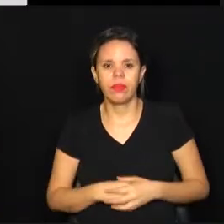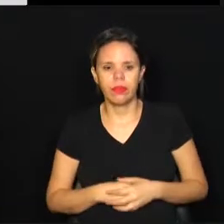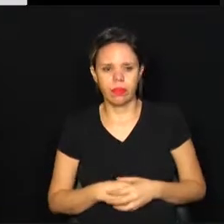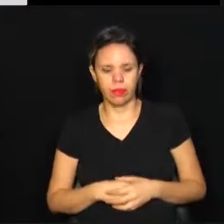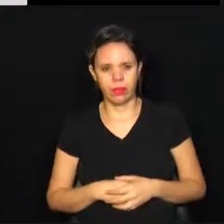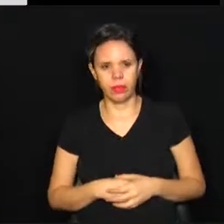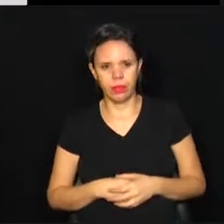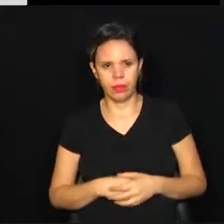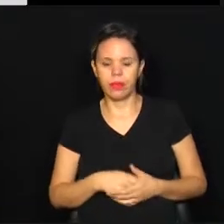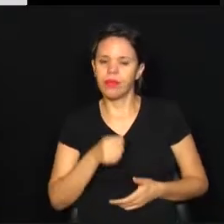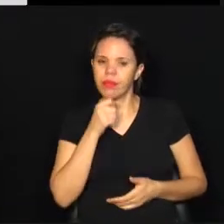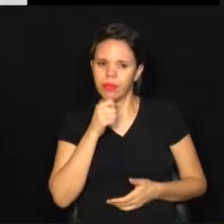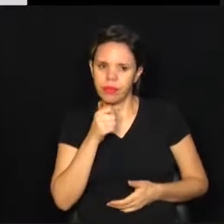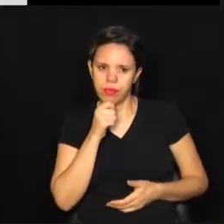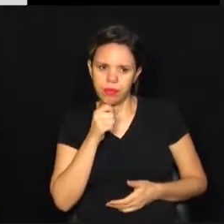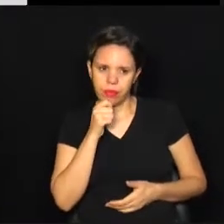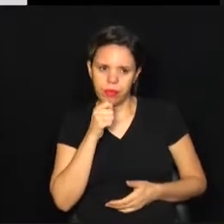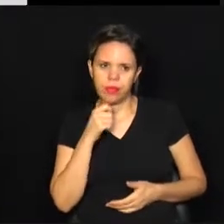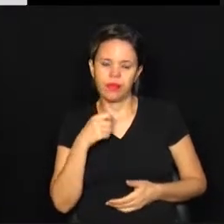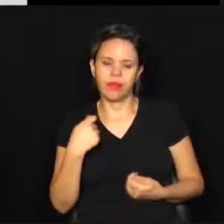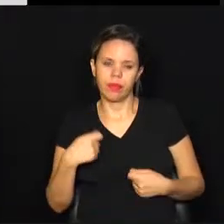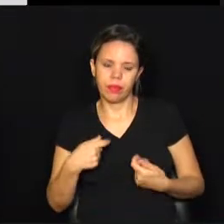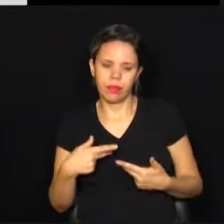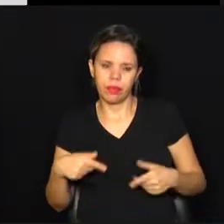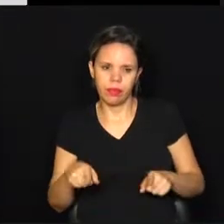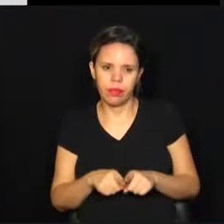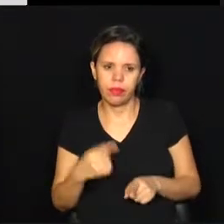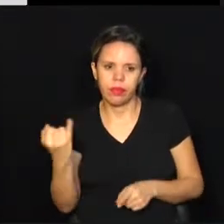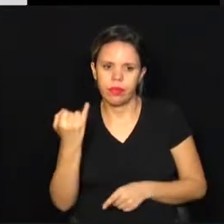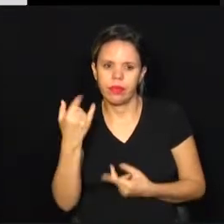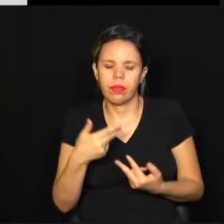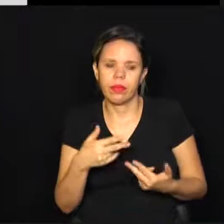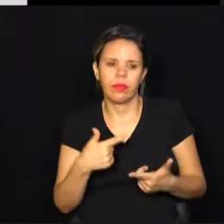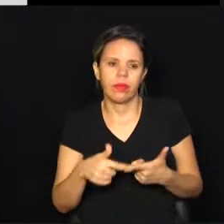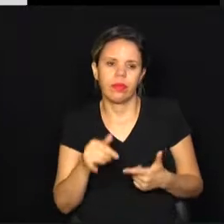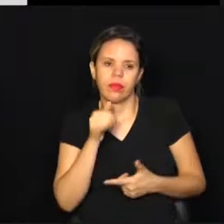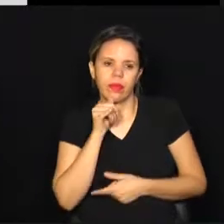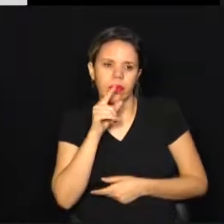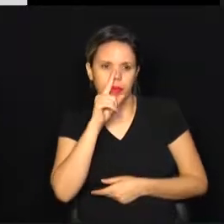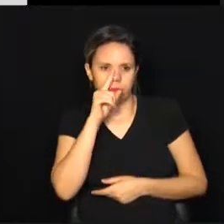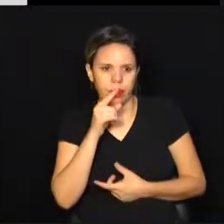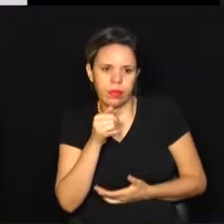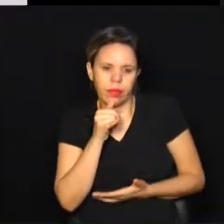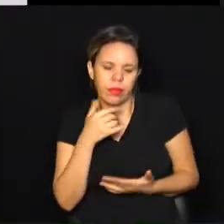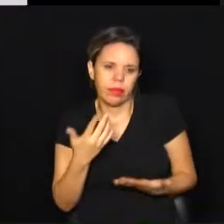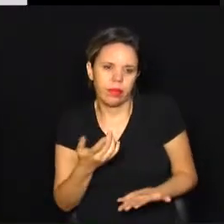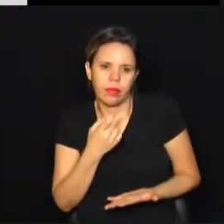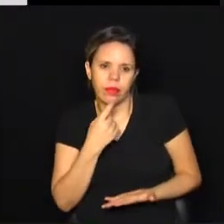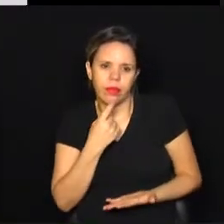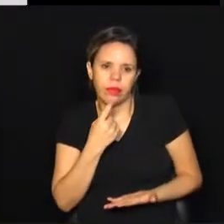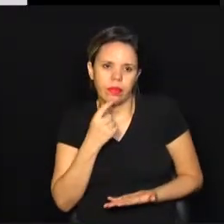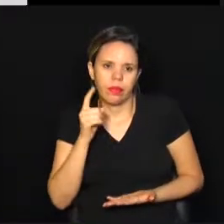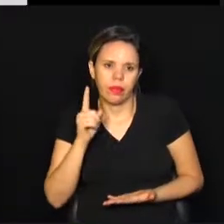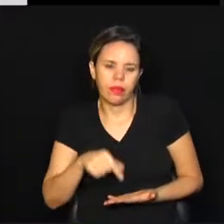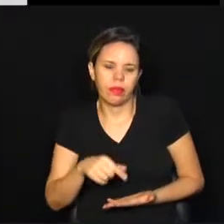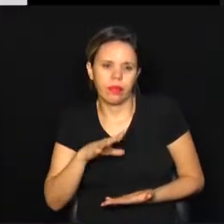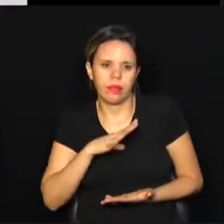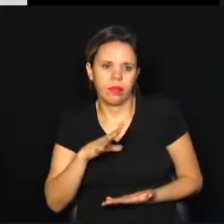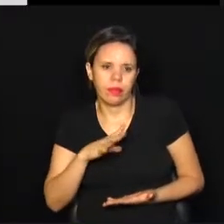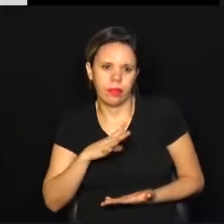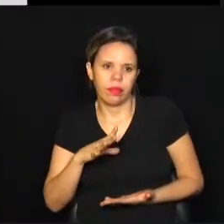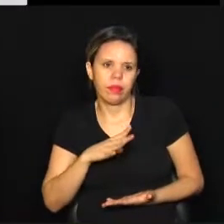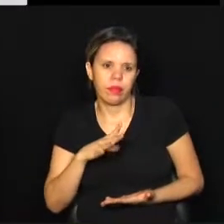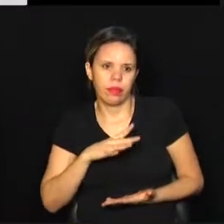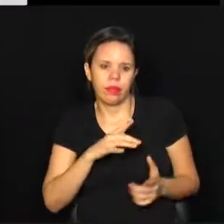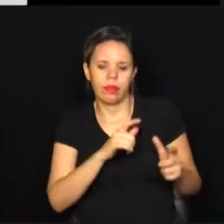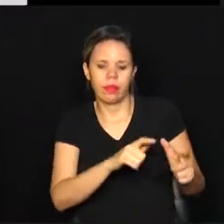mas a gente ainda tem um debate bastante importante sobre risco, né? Campinas é uma cidade que tem